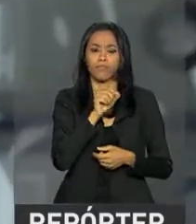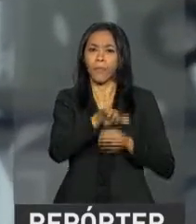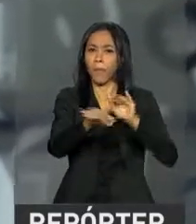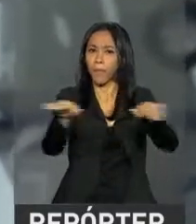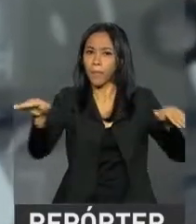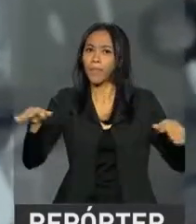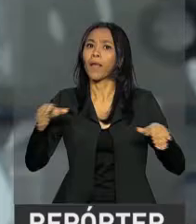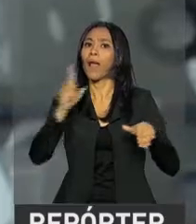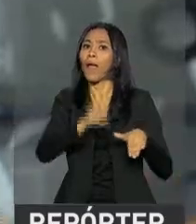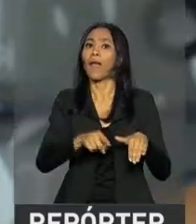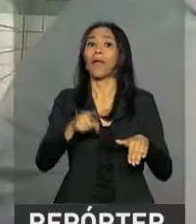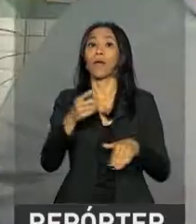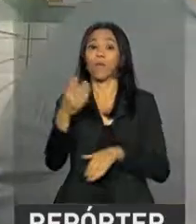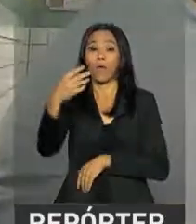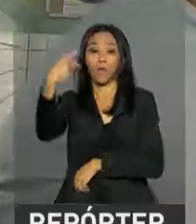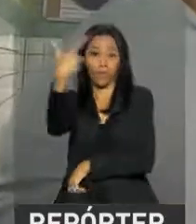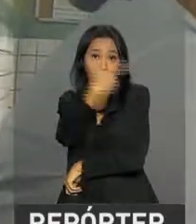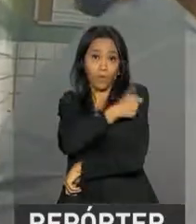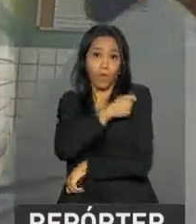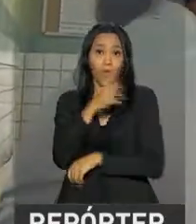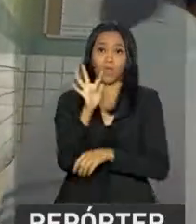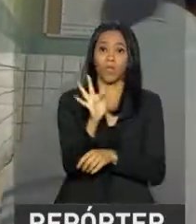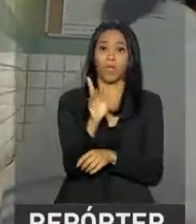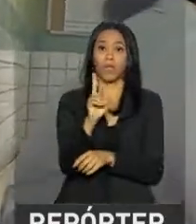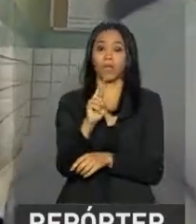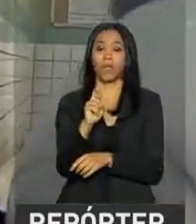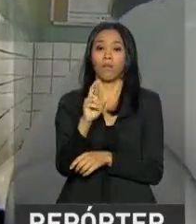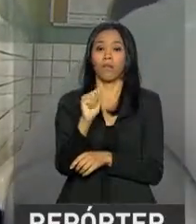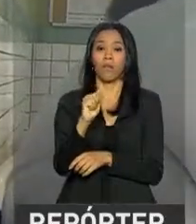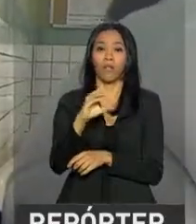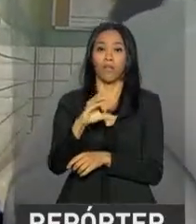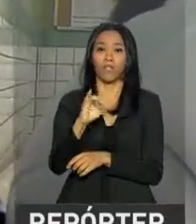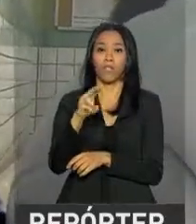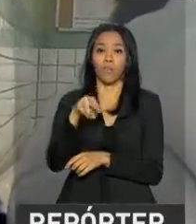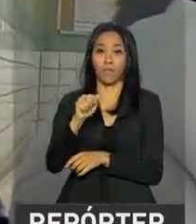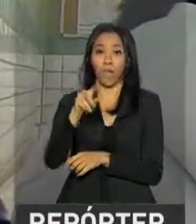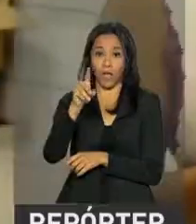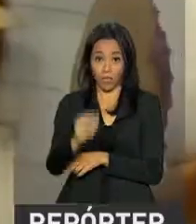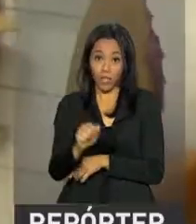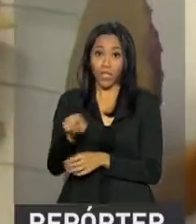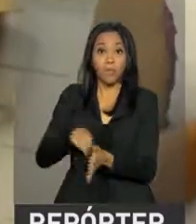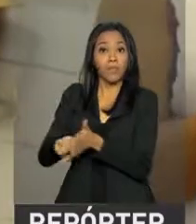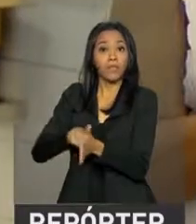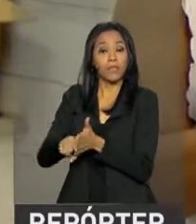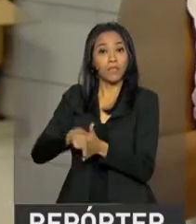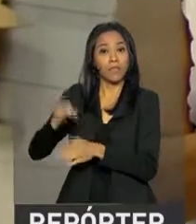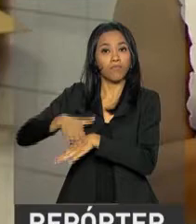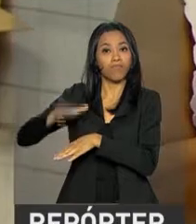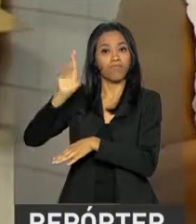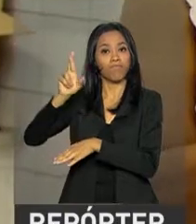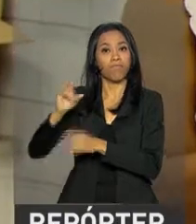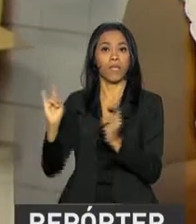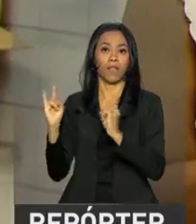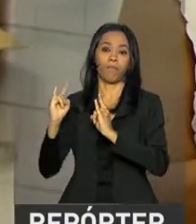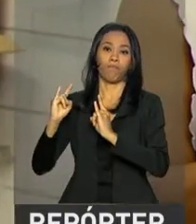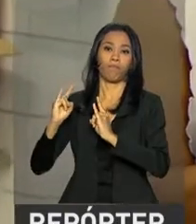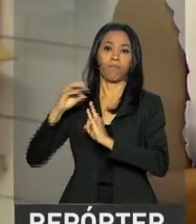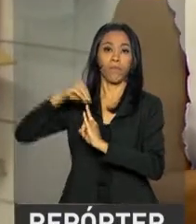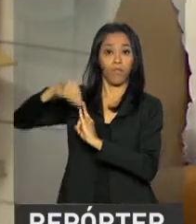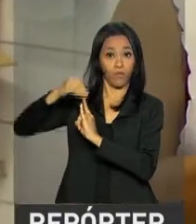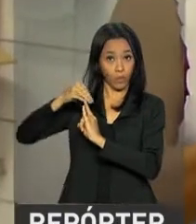com a dose fracionada da vacina. Estudos realizados pela Fiocruz demonstram que a utilização da dose